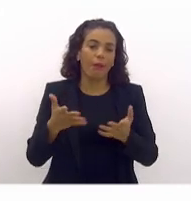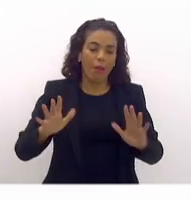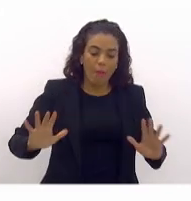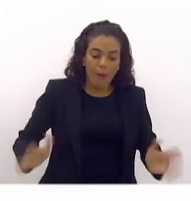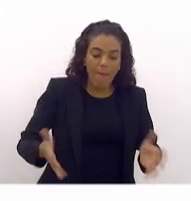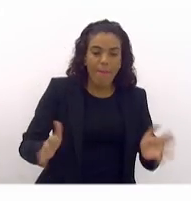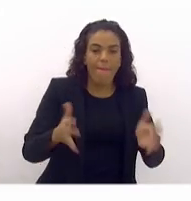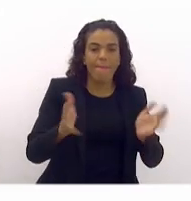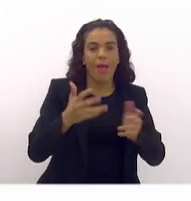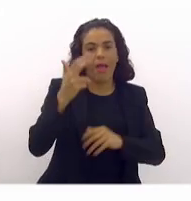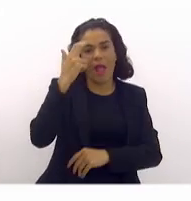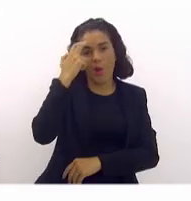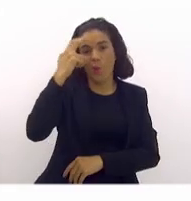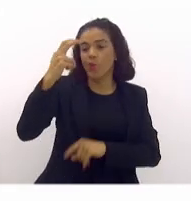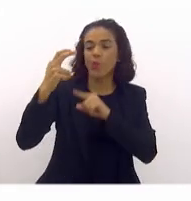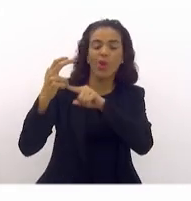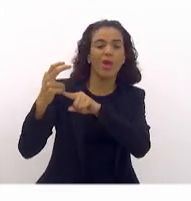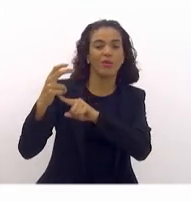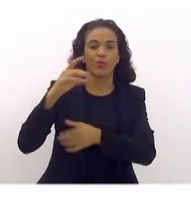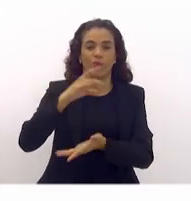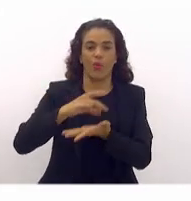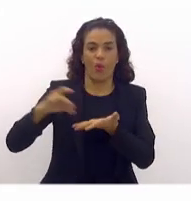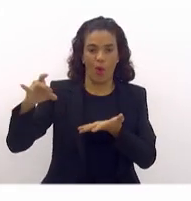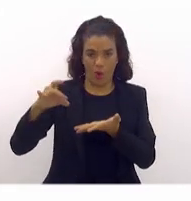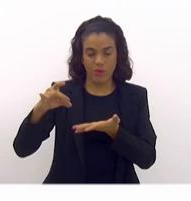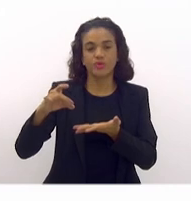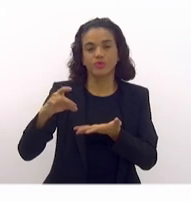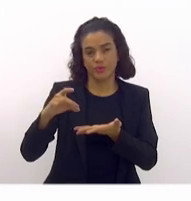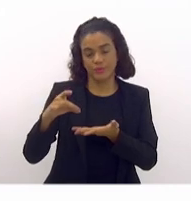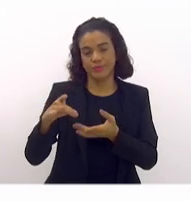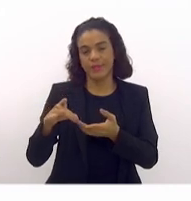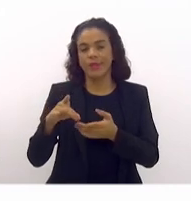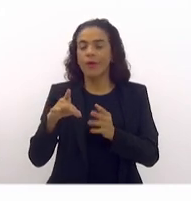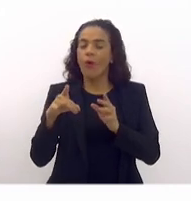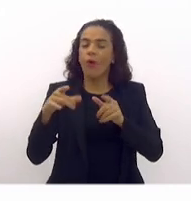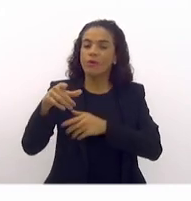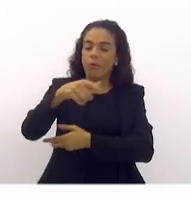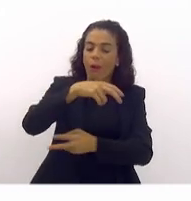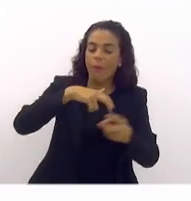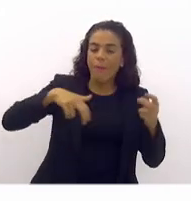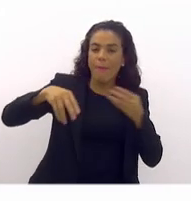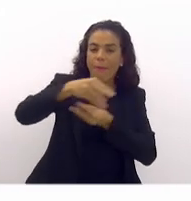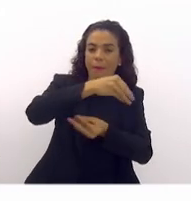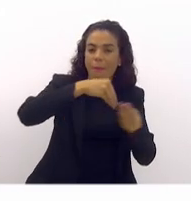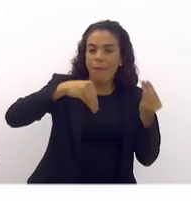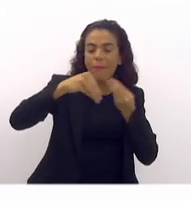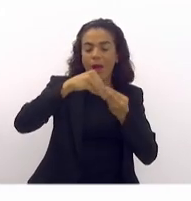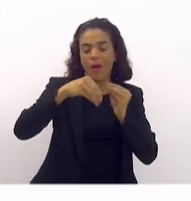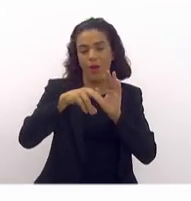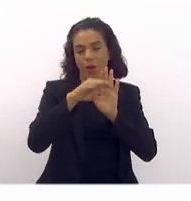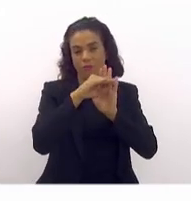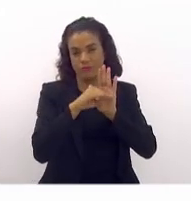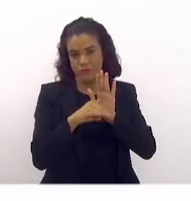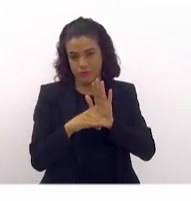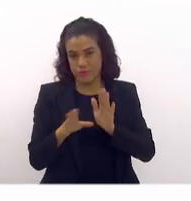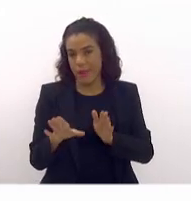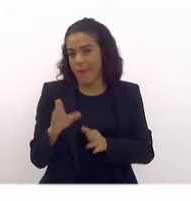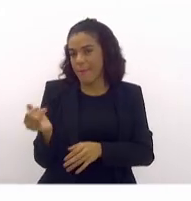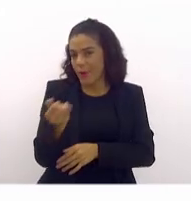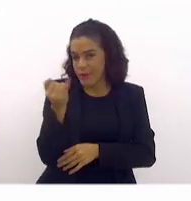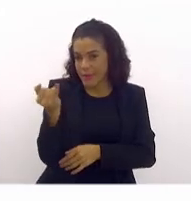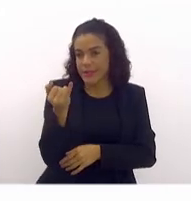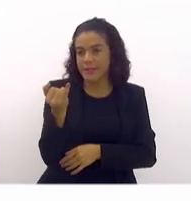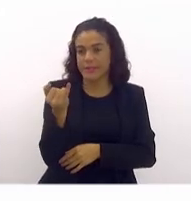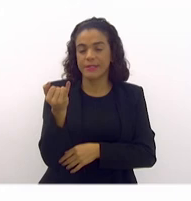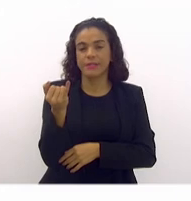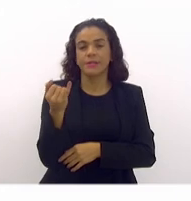de ódio nos espaços onde circulam esses conteúdos de ameaças às escolas. Então, também é muito importante trazer